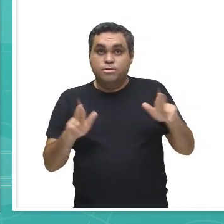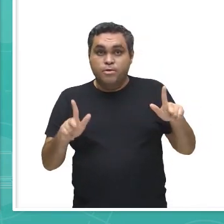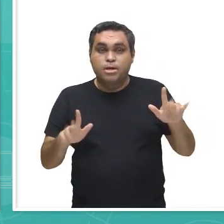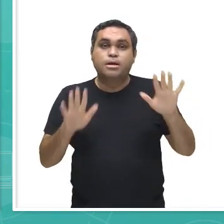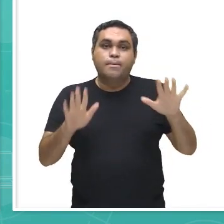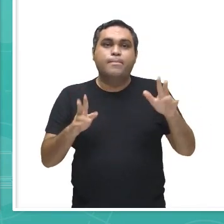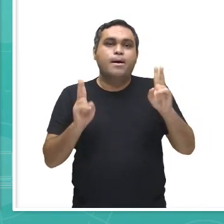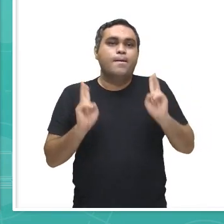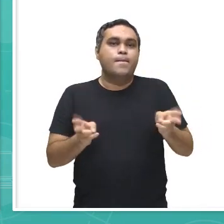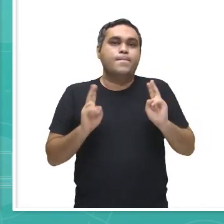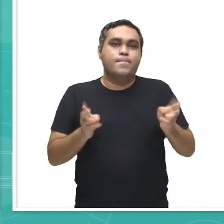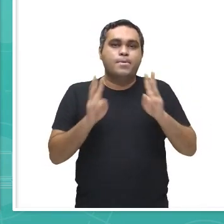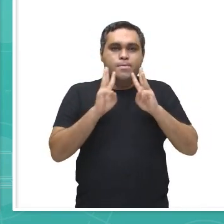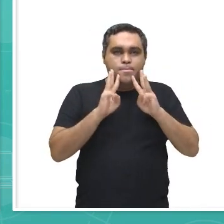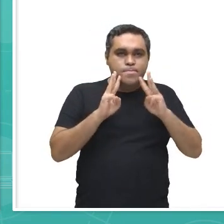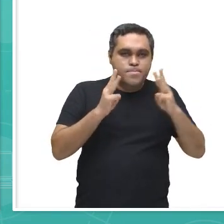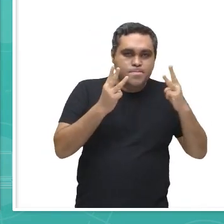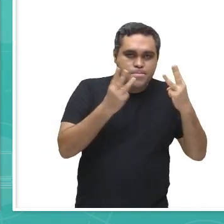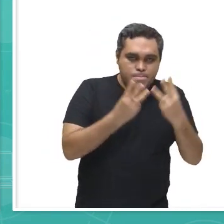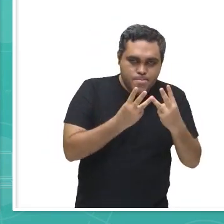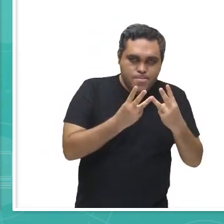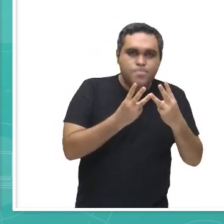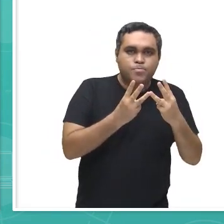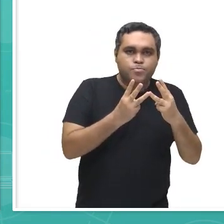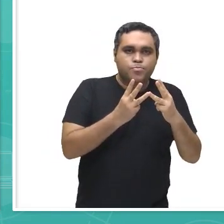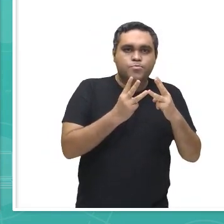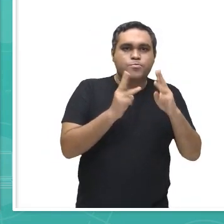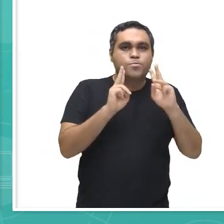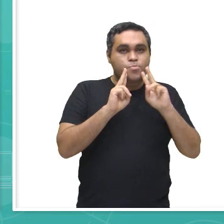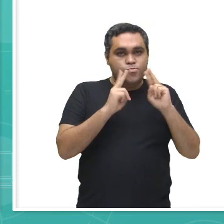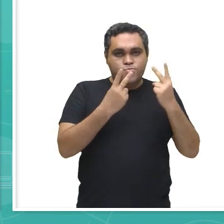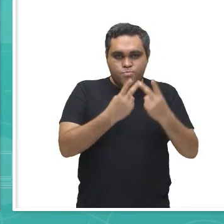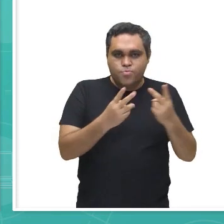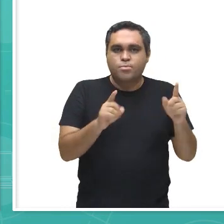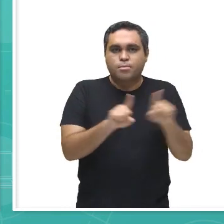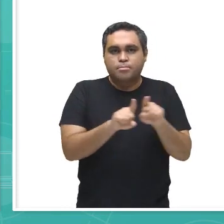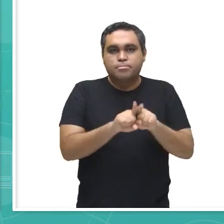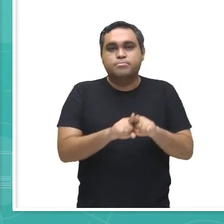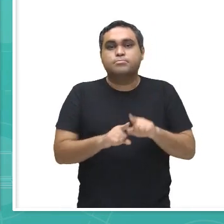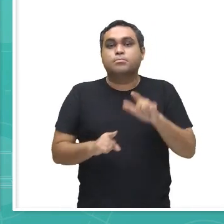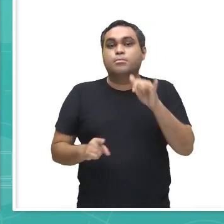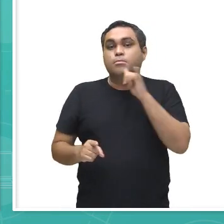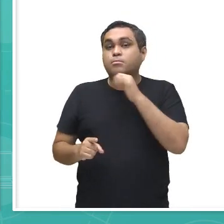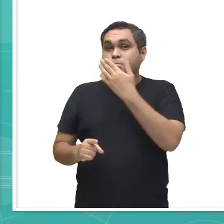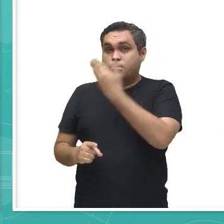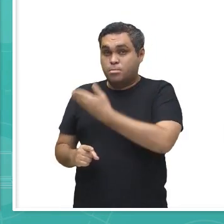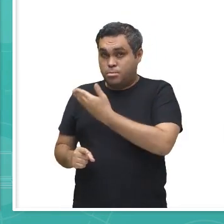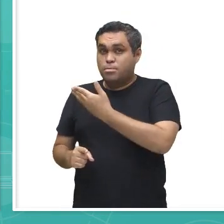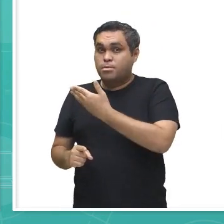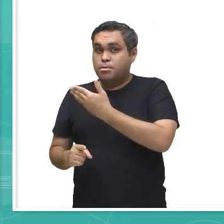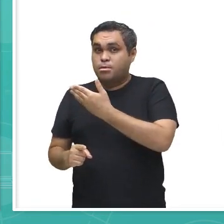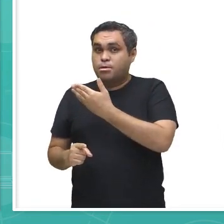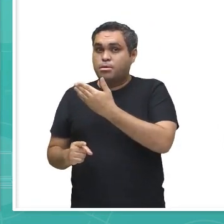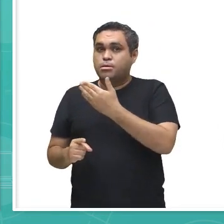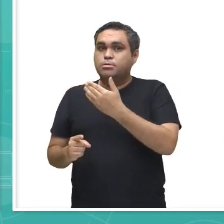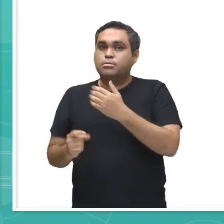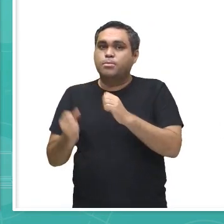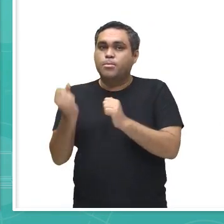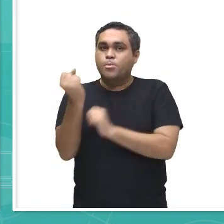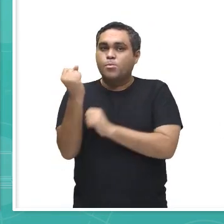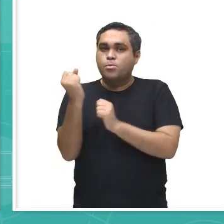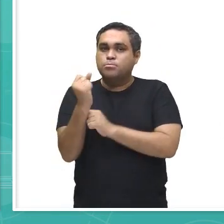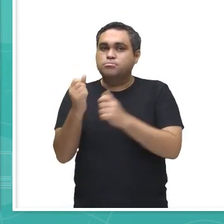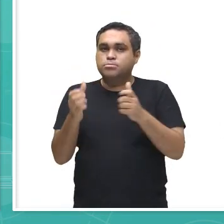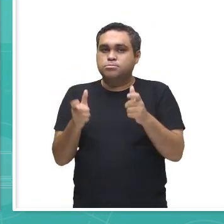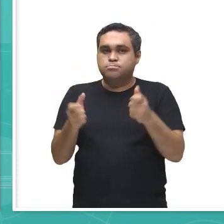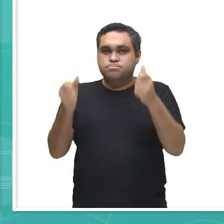seja, a mesma massa. No caso do nosso esmeril e do pedaço de madeira, eu praticamente tenho o